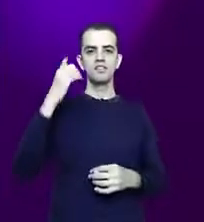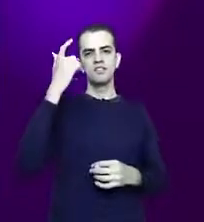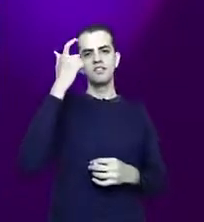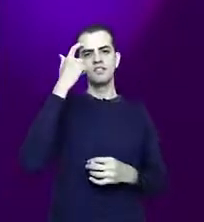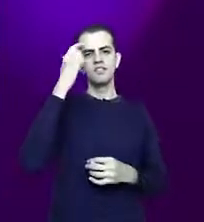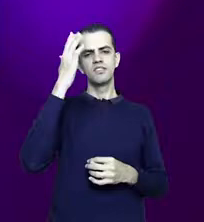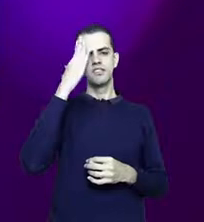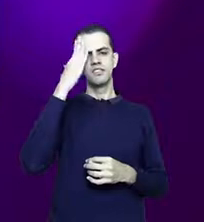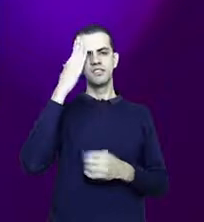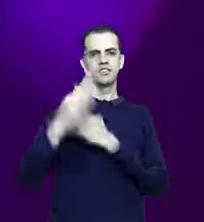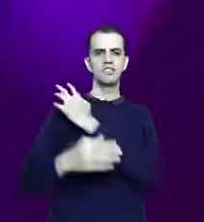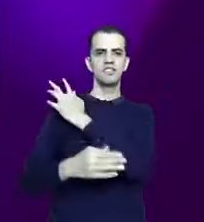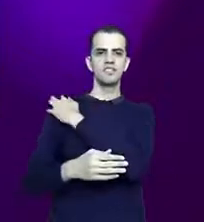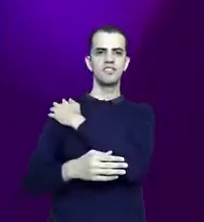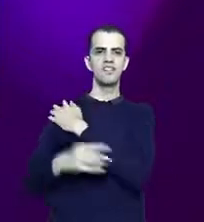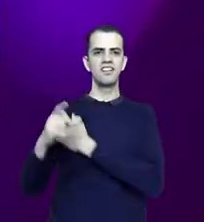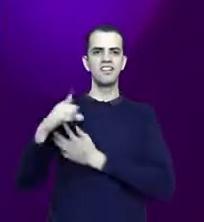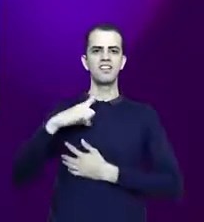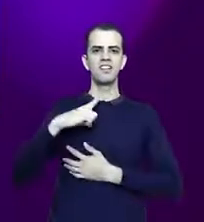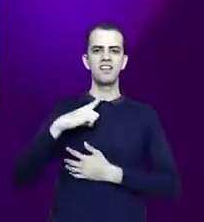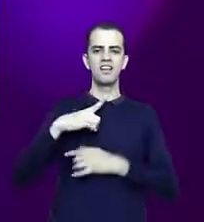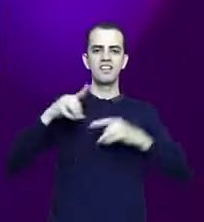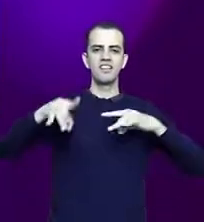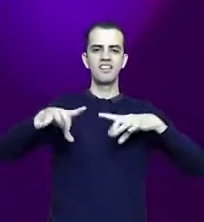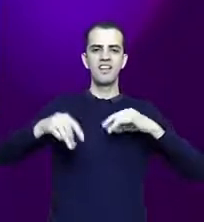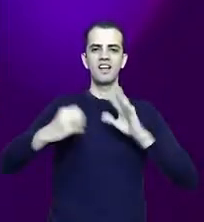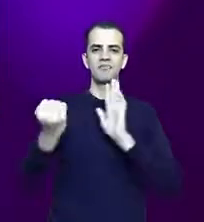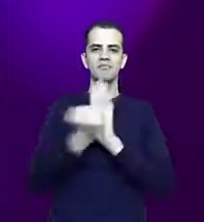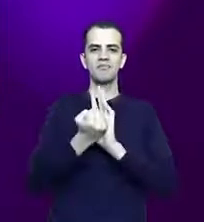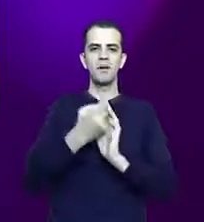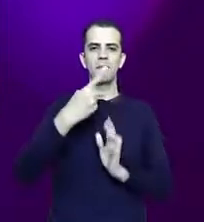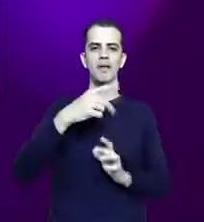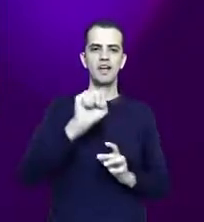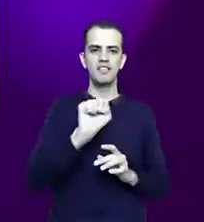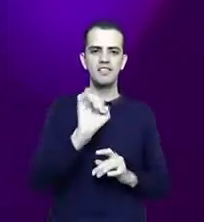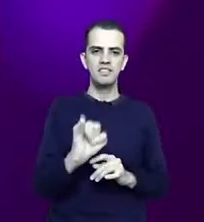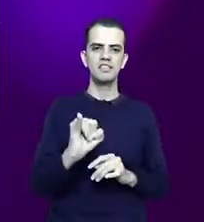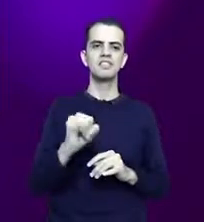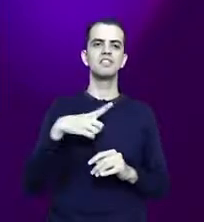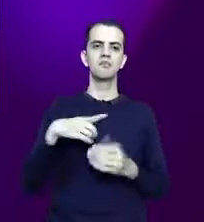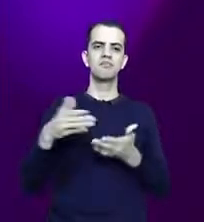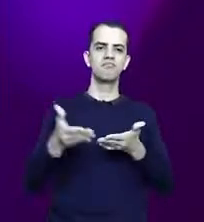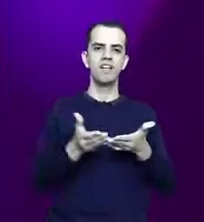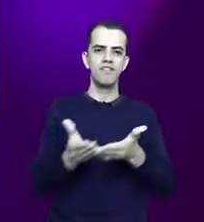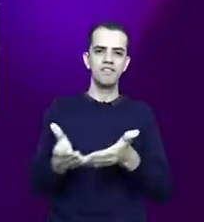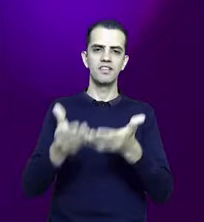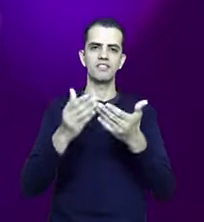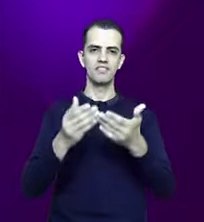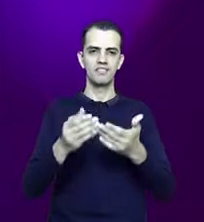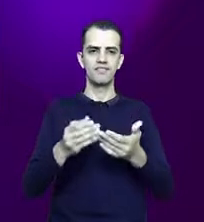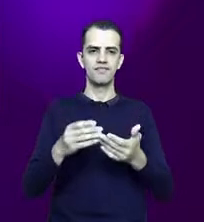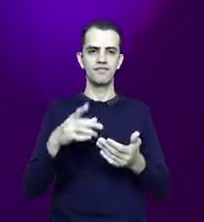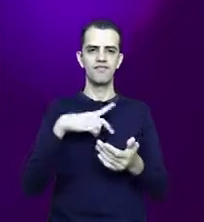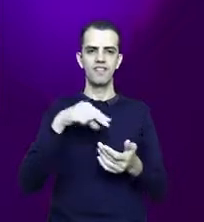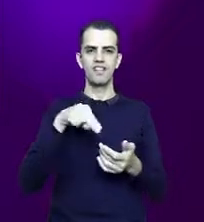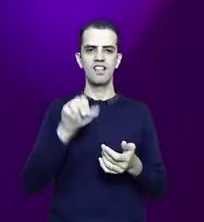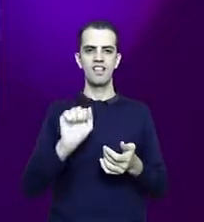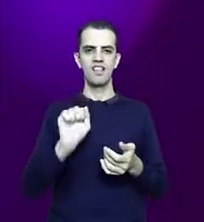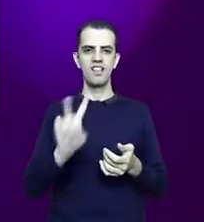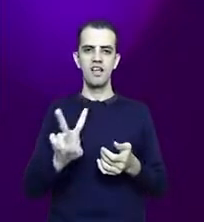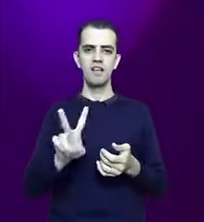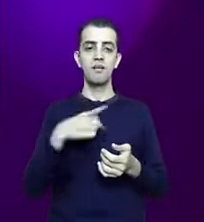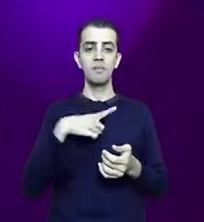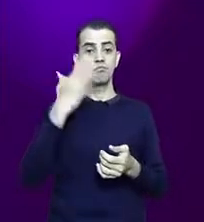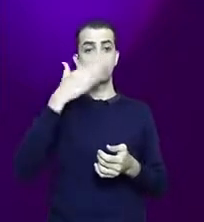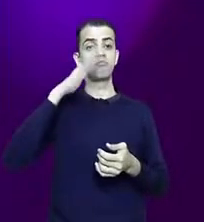para o ombro técnicas validadas, como o PSI e a navegação, mas existe uma promessa de um resultado similar